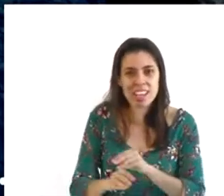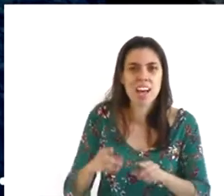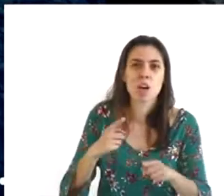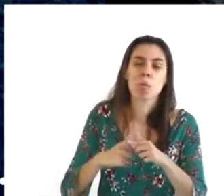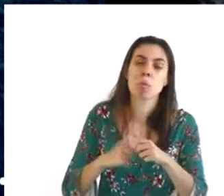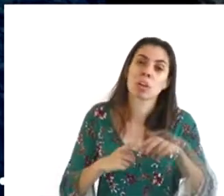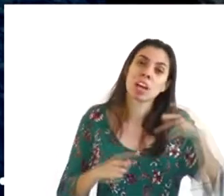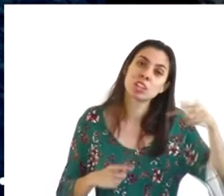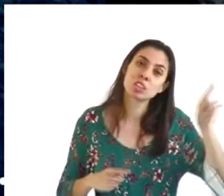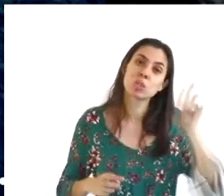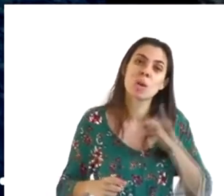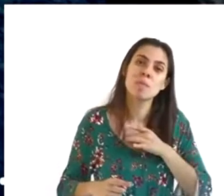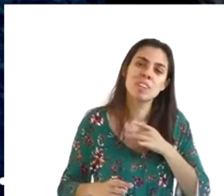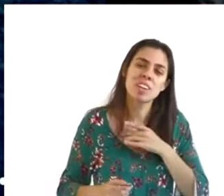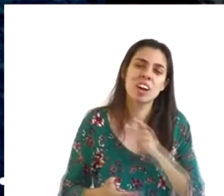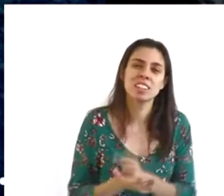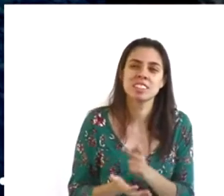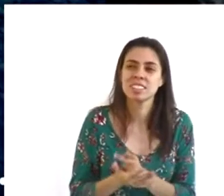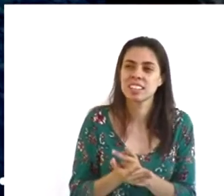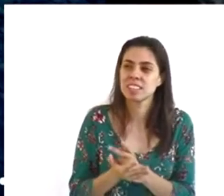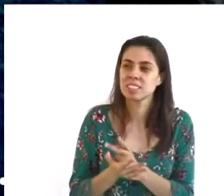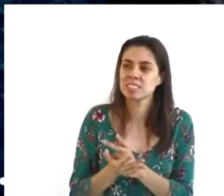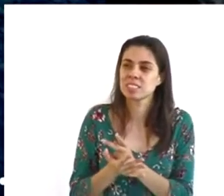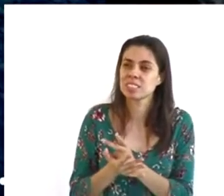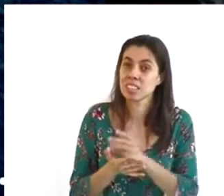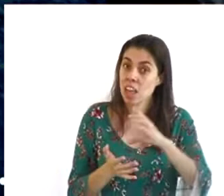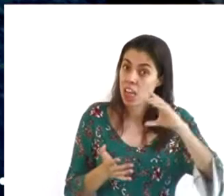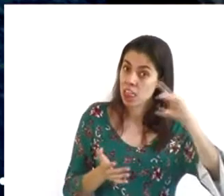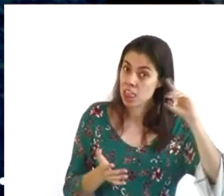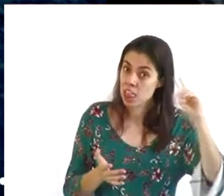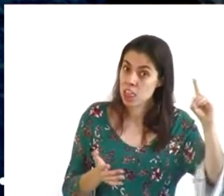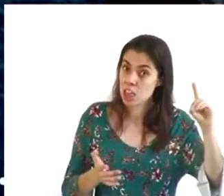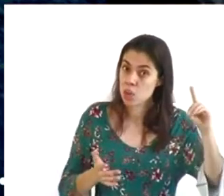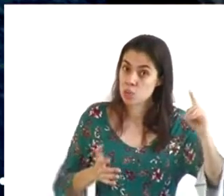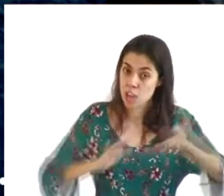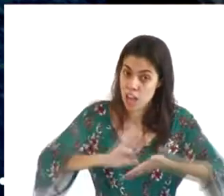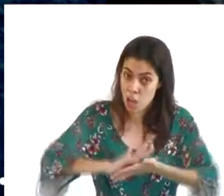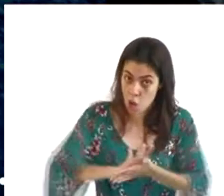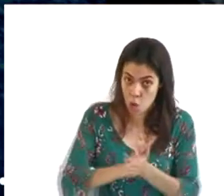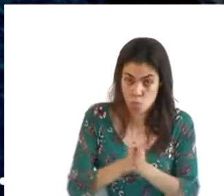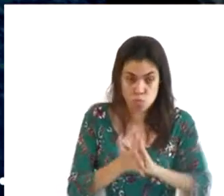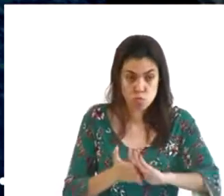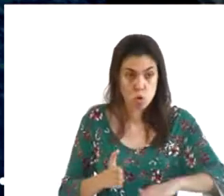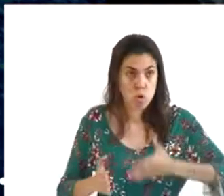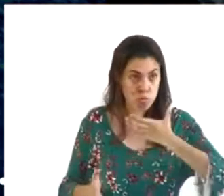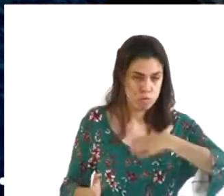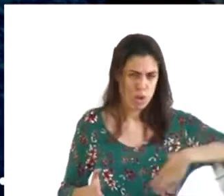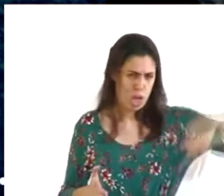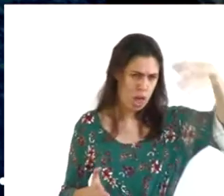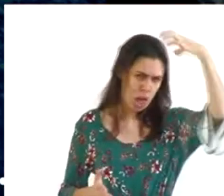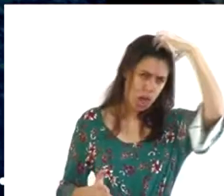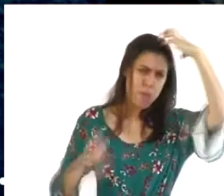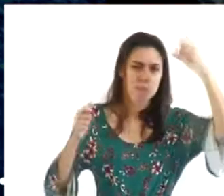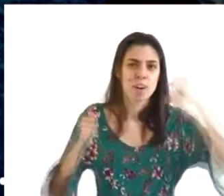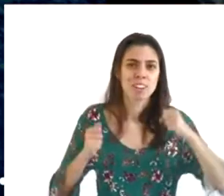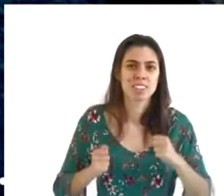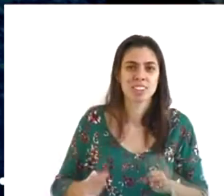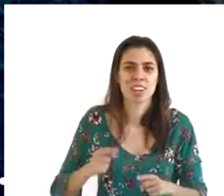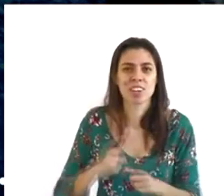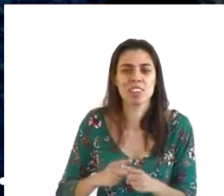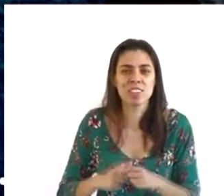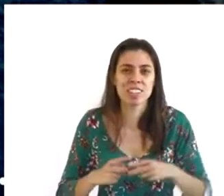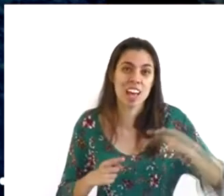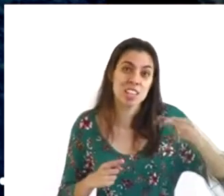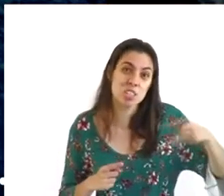dura para sempre. Àquele que feriu grandes reis, porque a sua misericórdia dura para sempre.